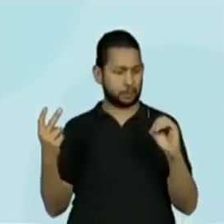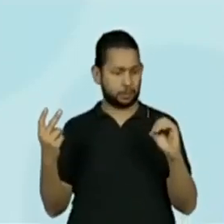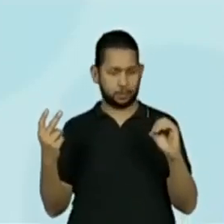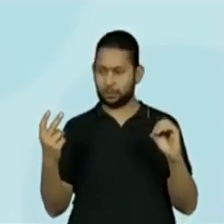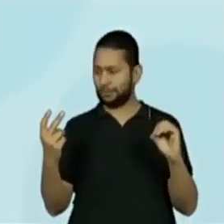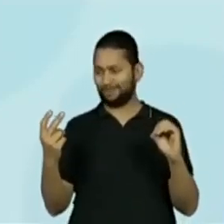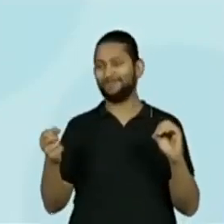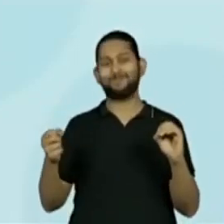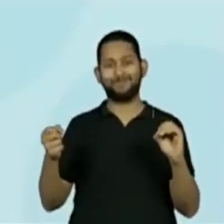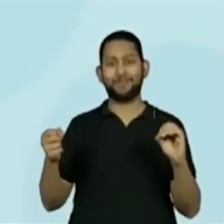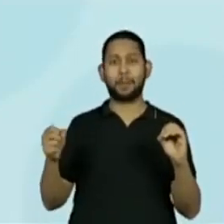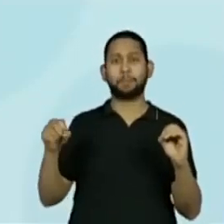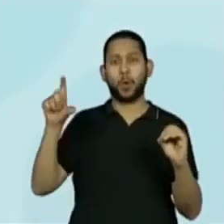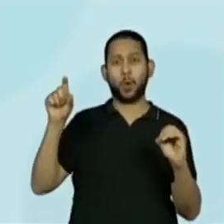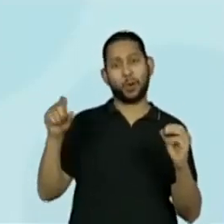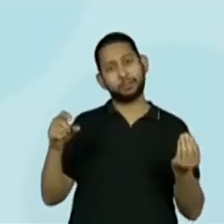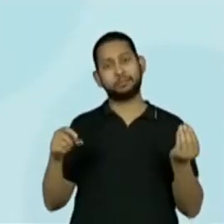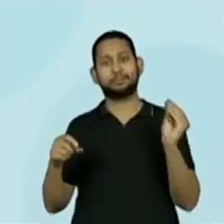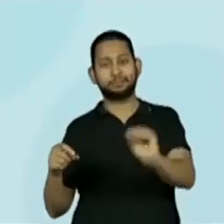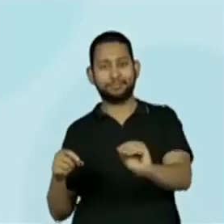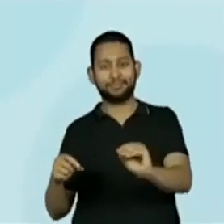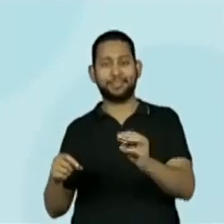382.166.